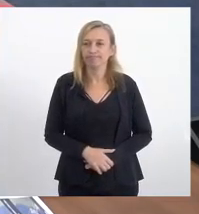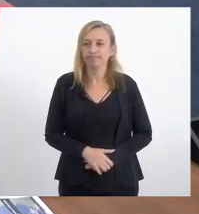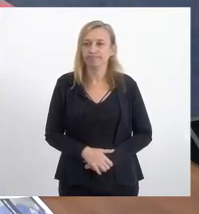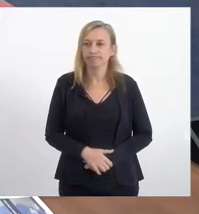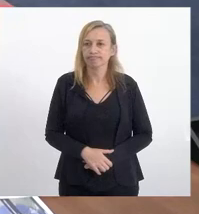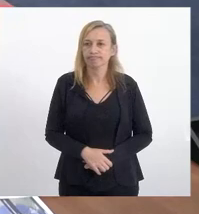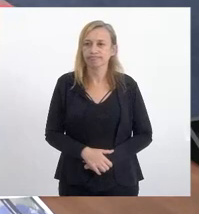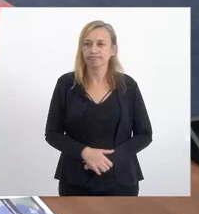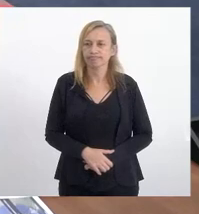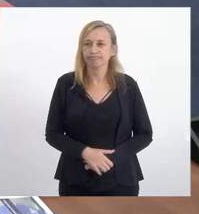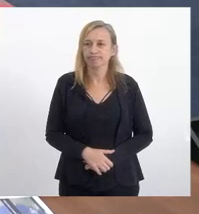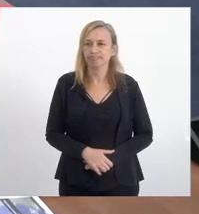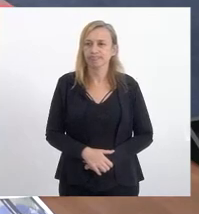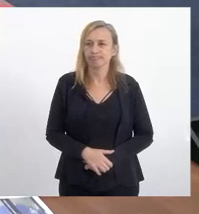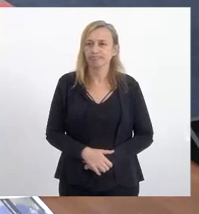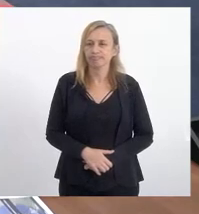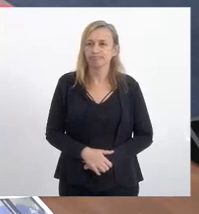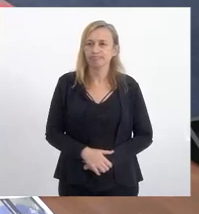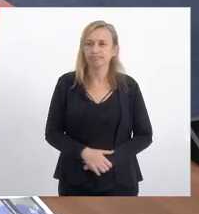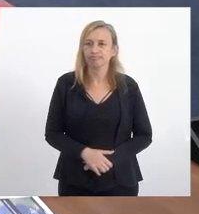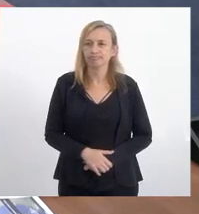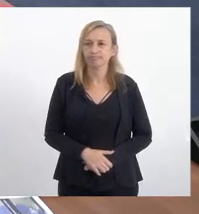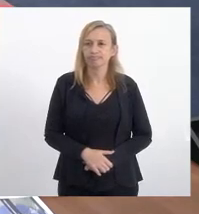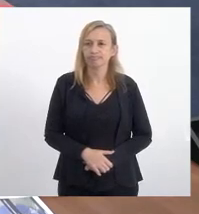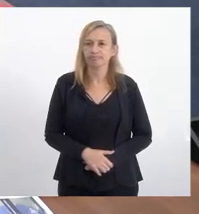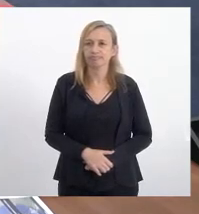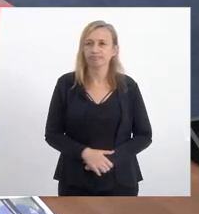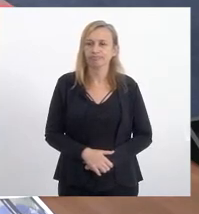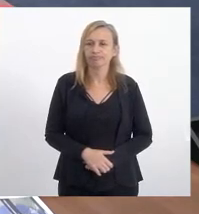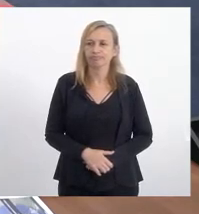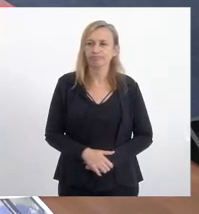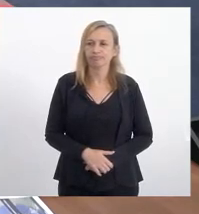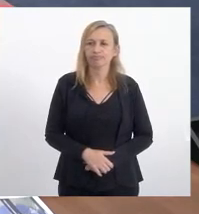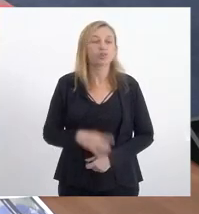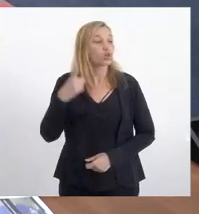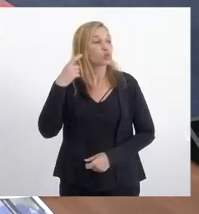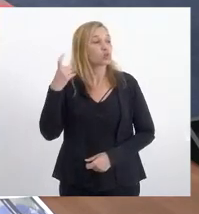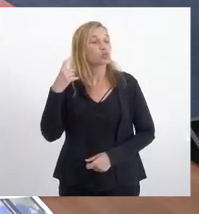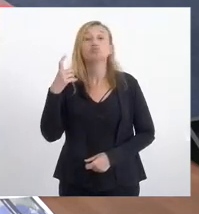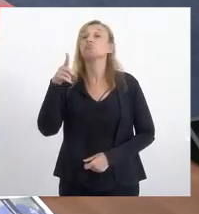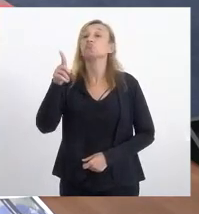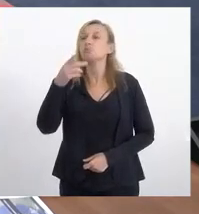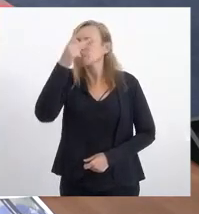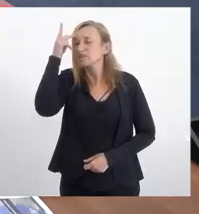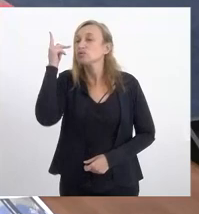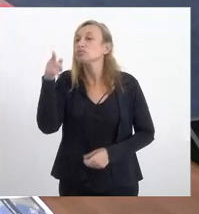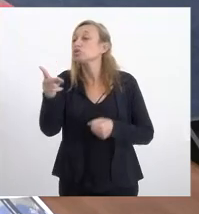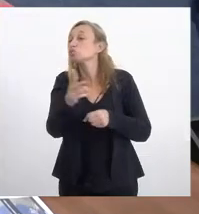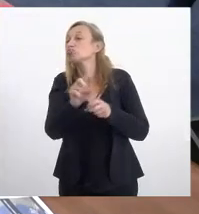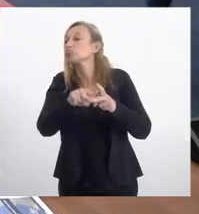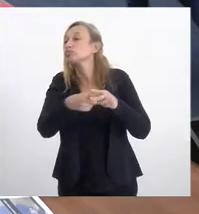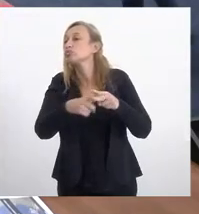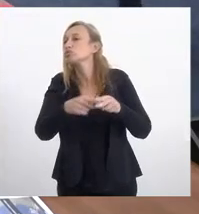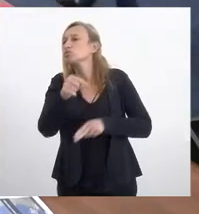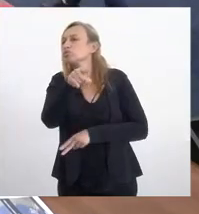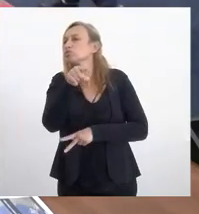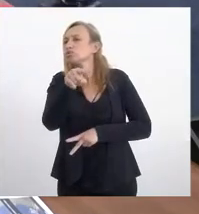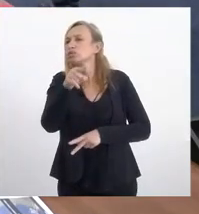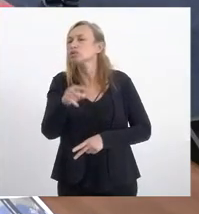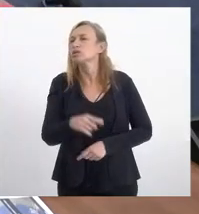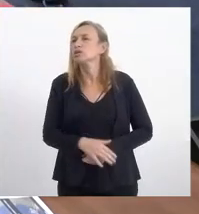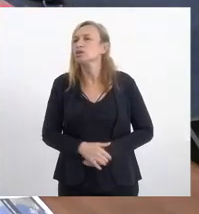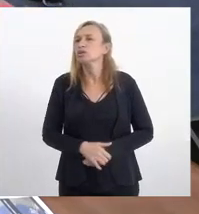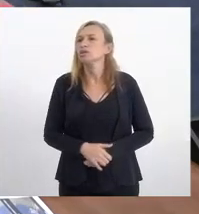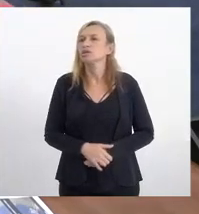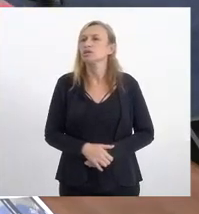é preciso ver não que tá ligado Oi tem alguém do som a massa ajuda